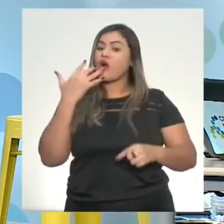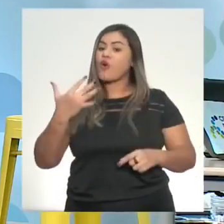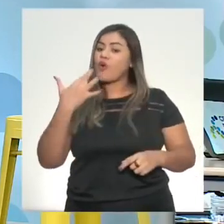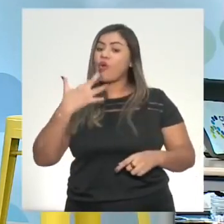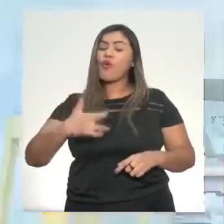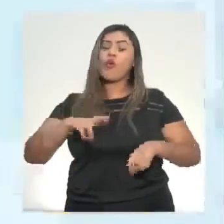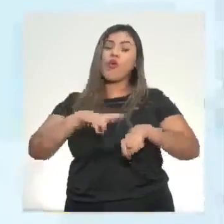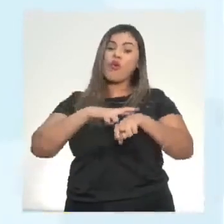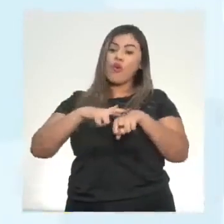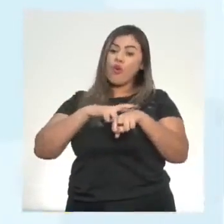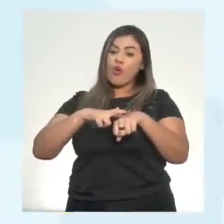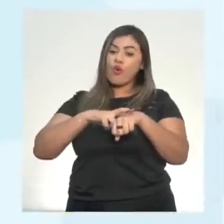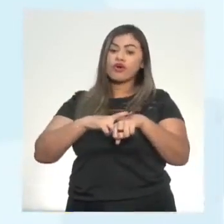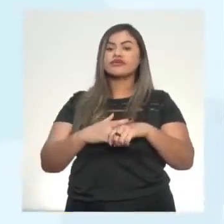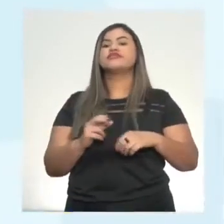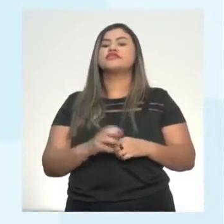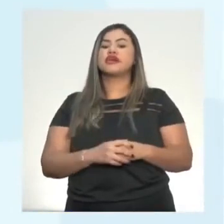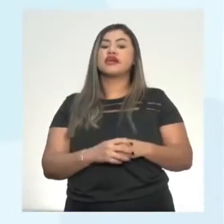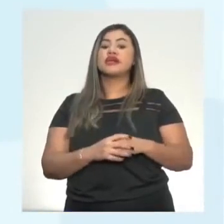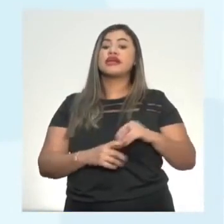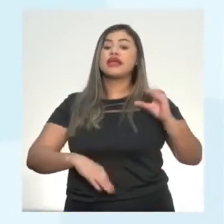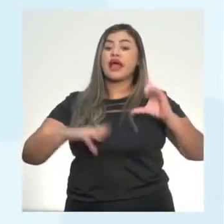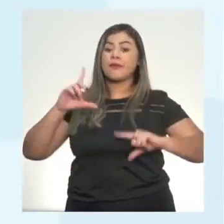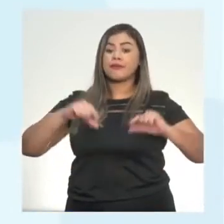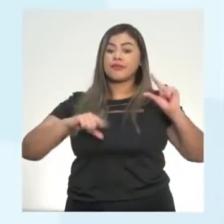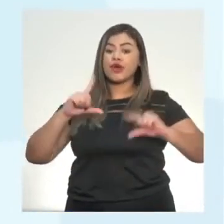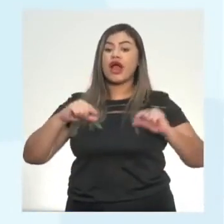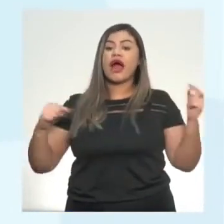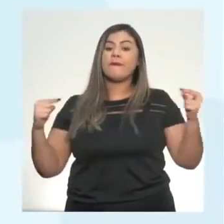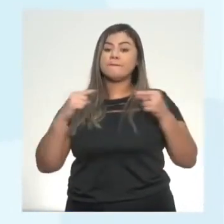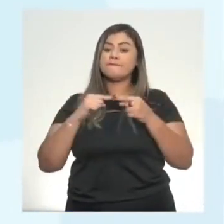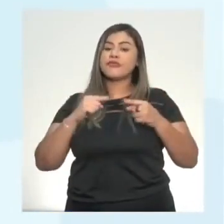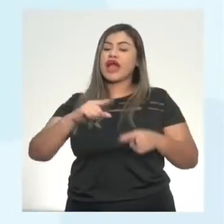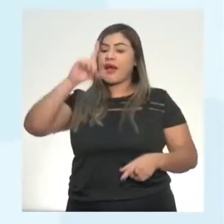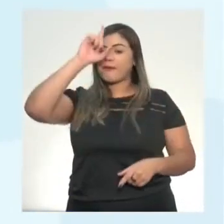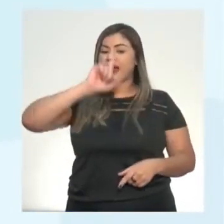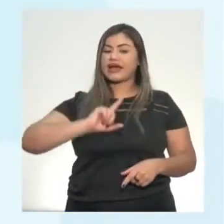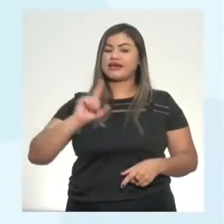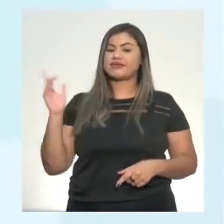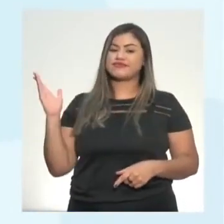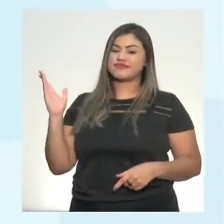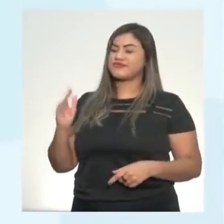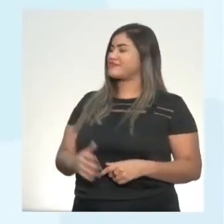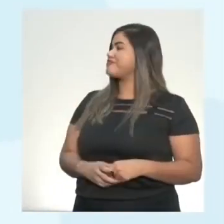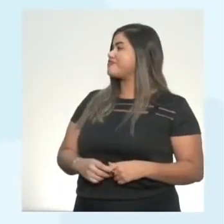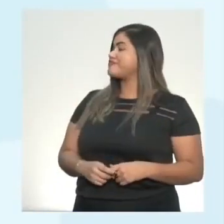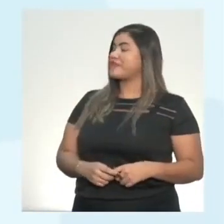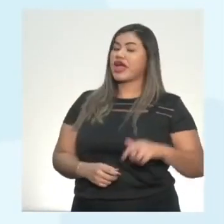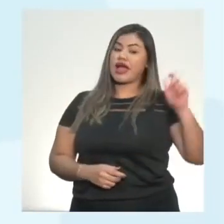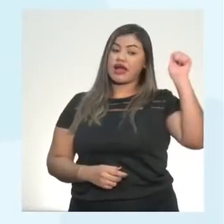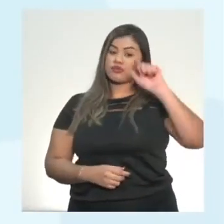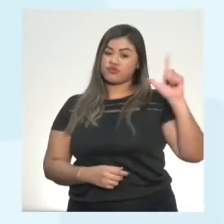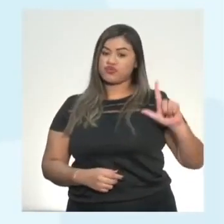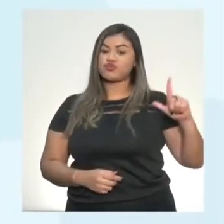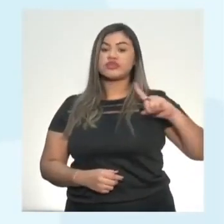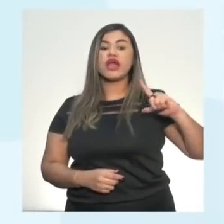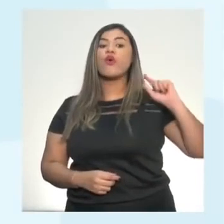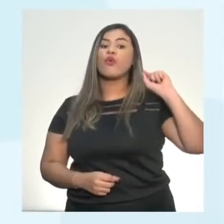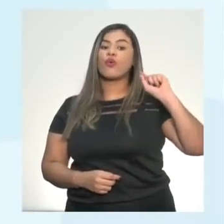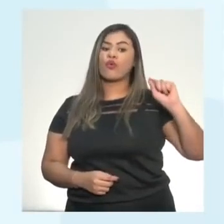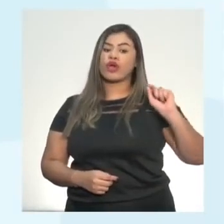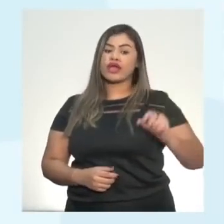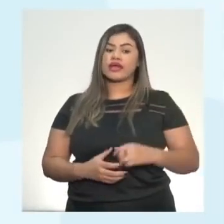roxa e a proporcionalidade em amarelo. Observe, na figura da esquerda, eu tenho